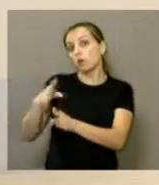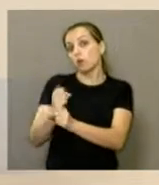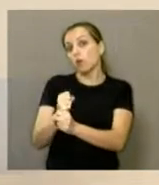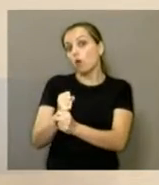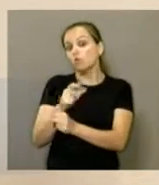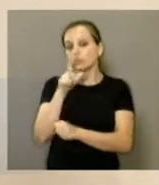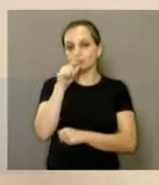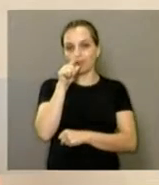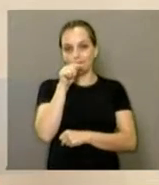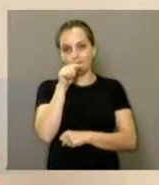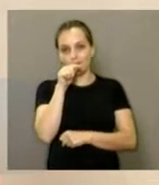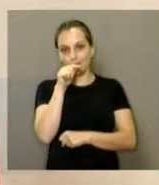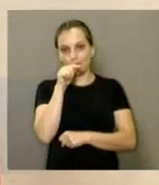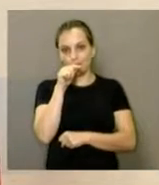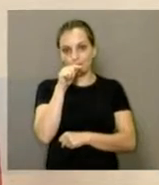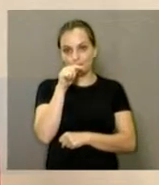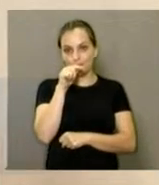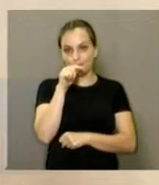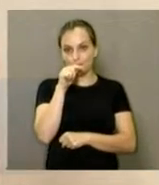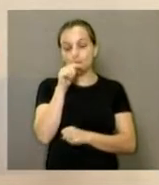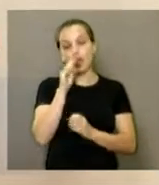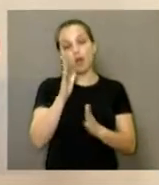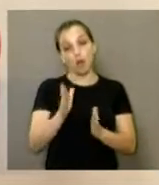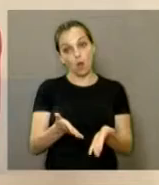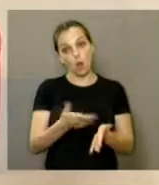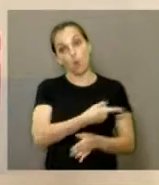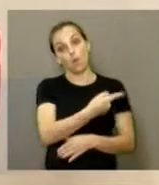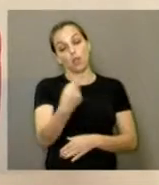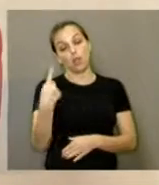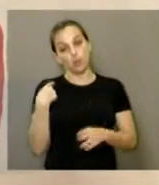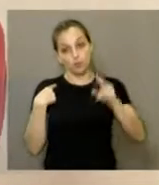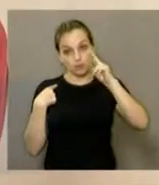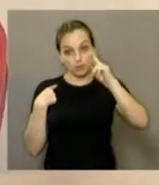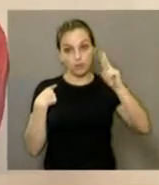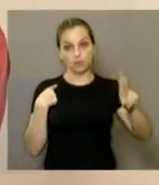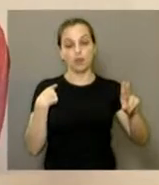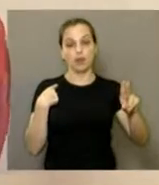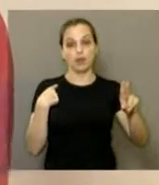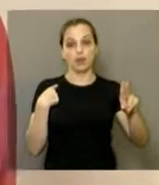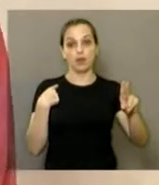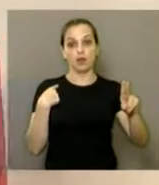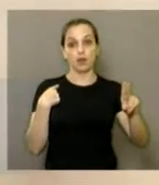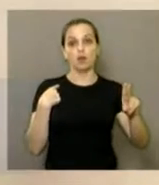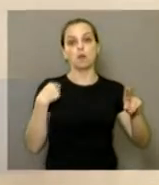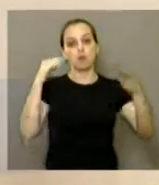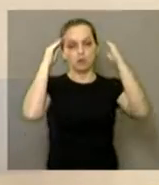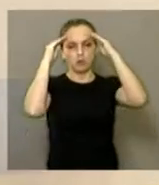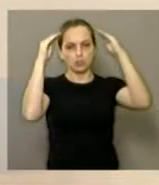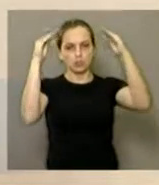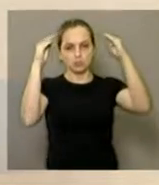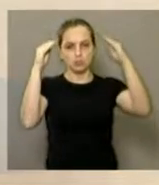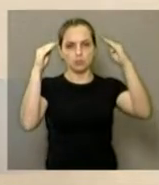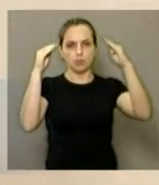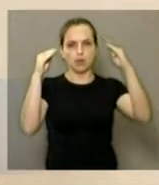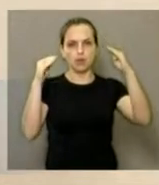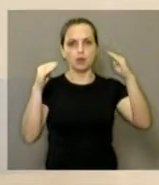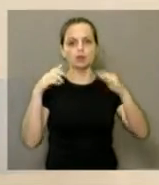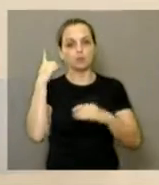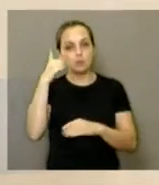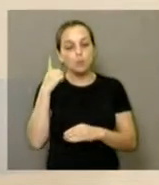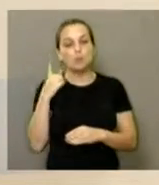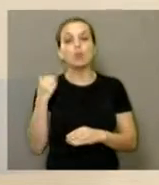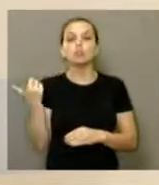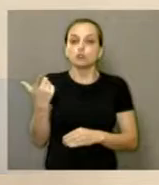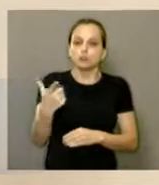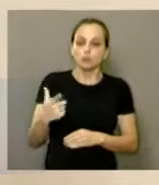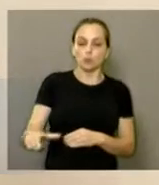de água. Agora, o que nós estamos vendo, com todo respeito à fala do doutor Raul, é